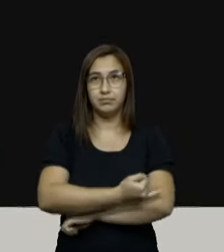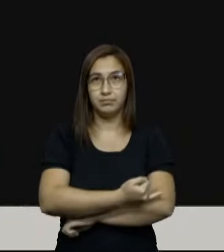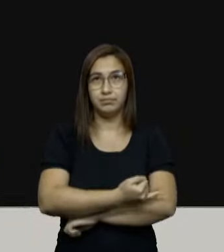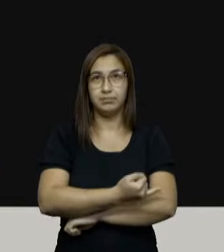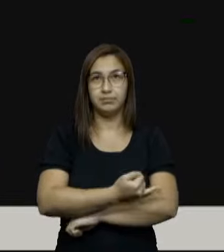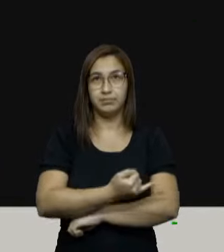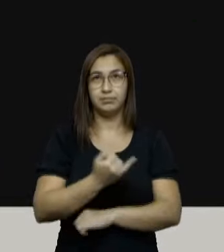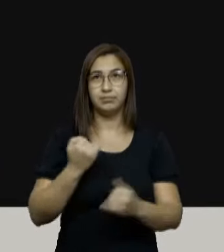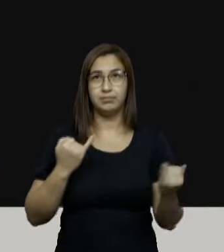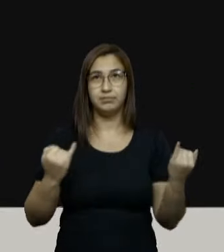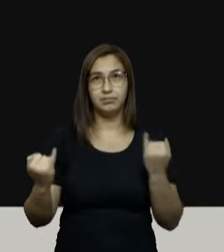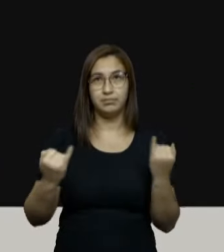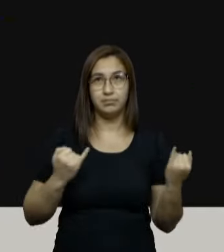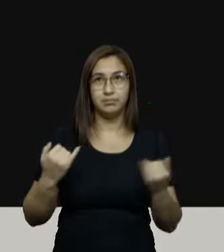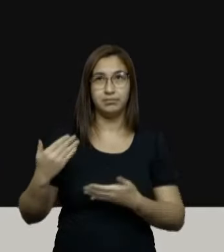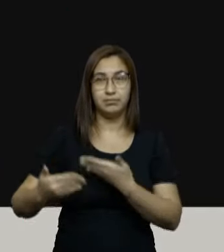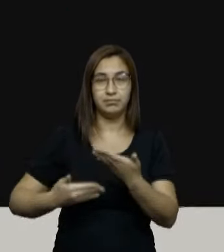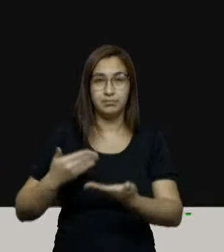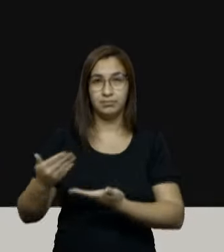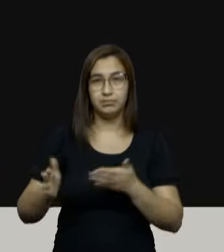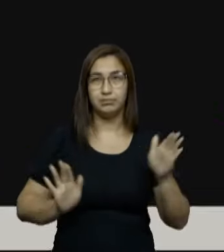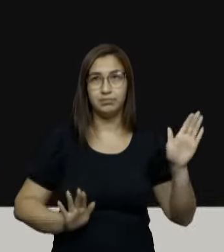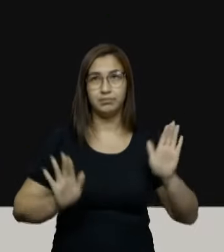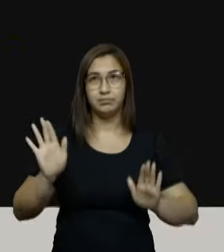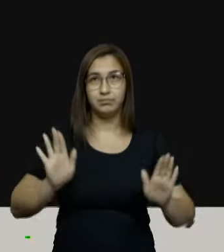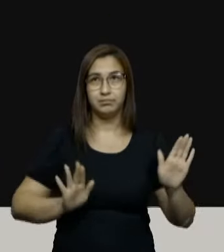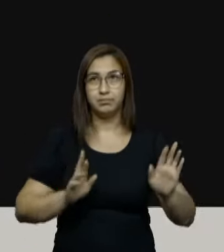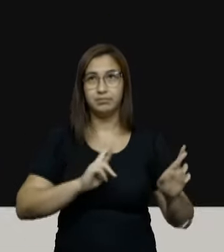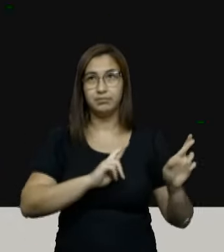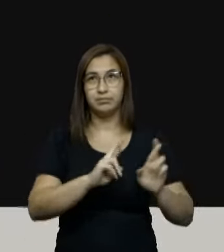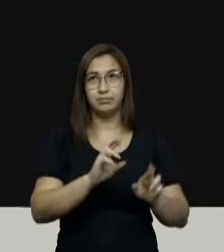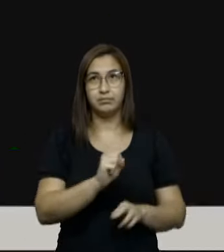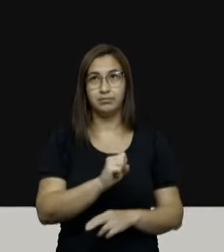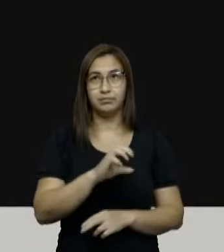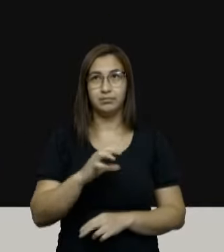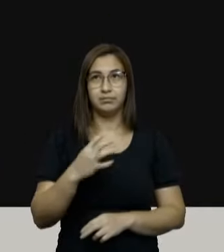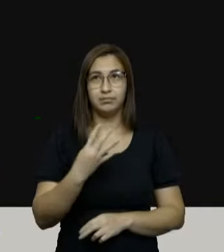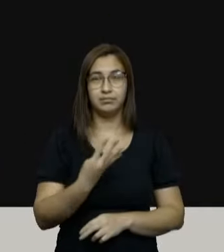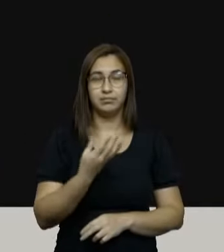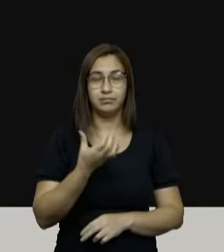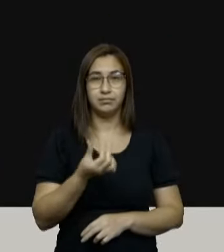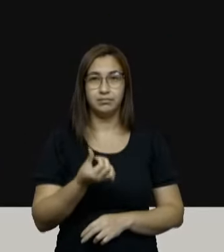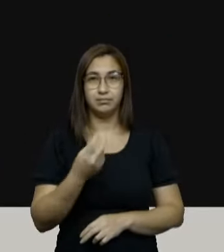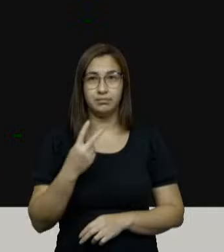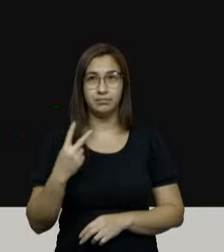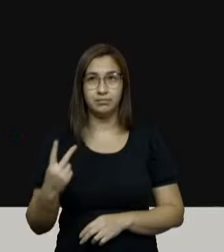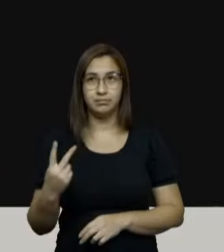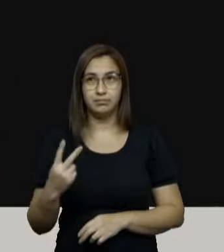Mobilidade informações acerca do processo licitatório da rodovia